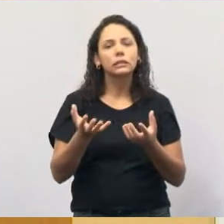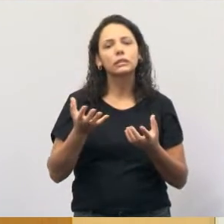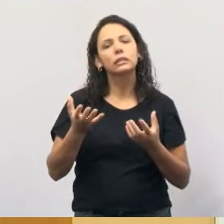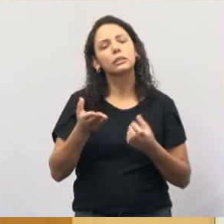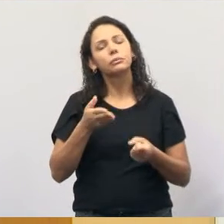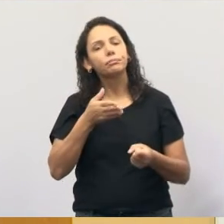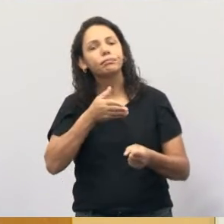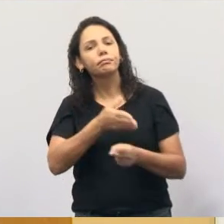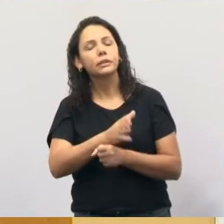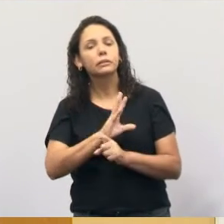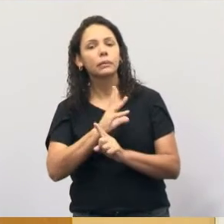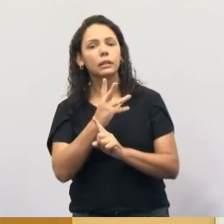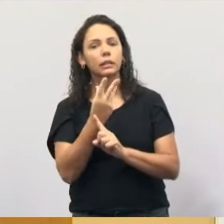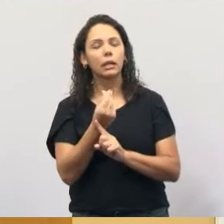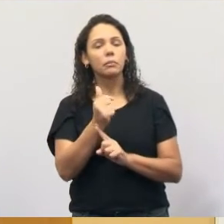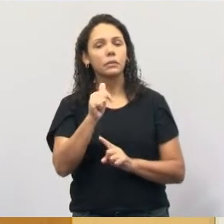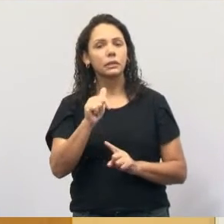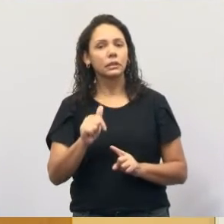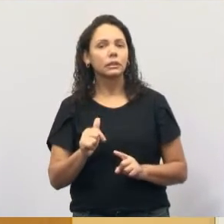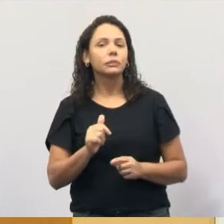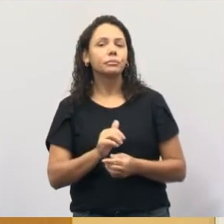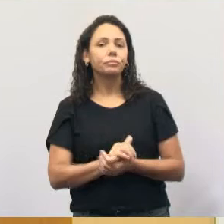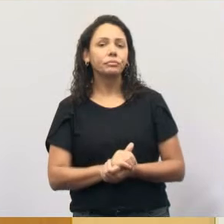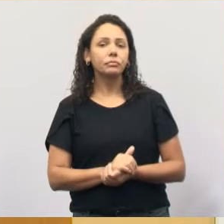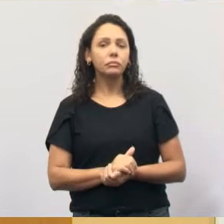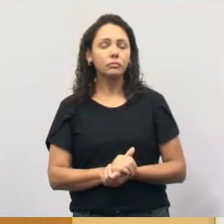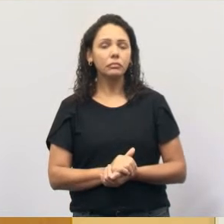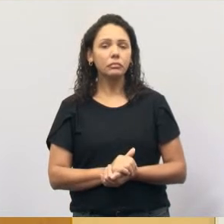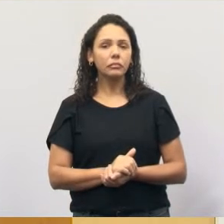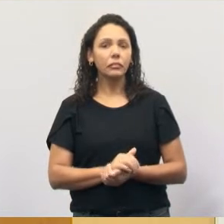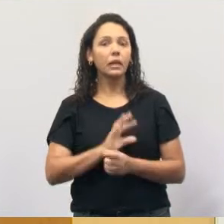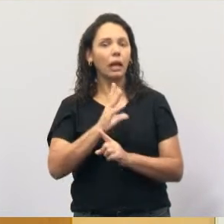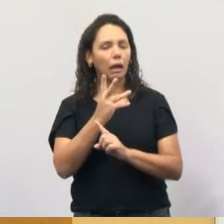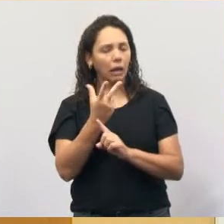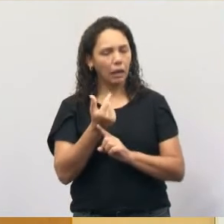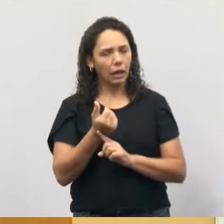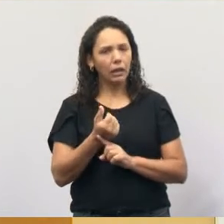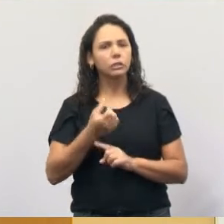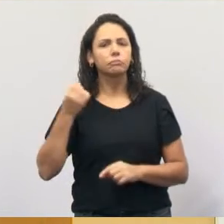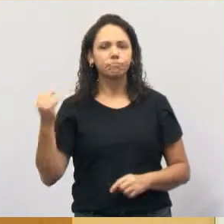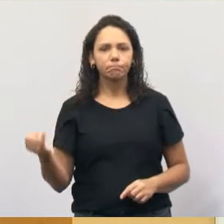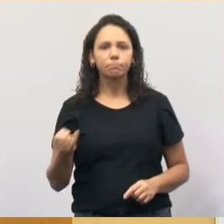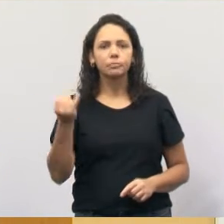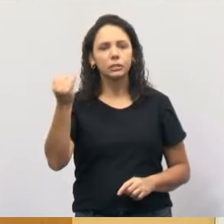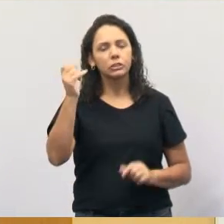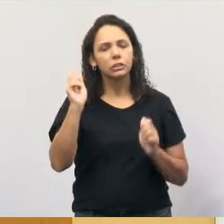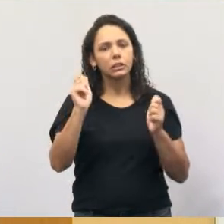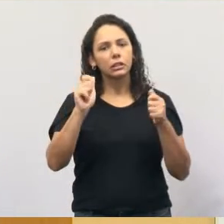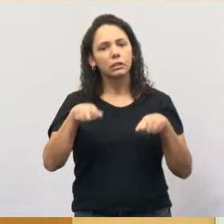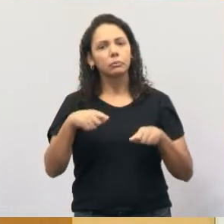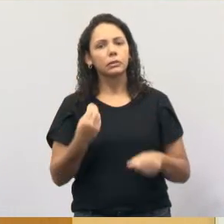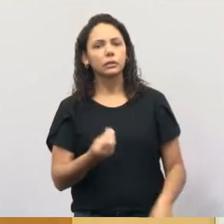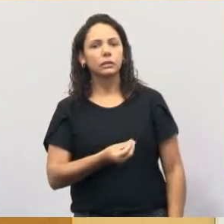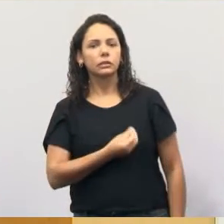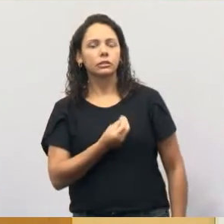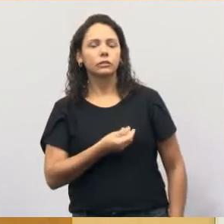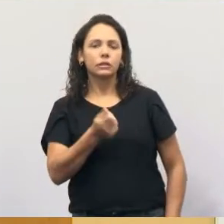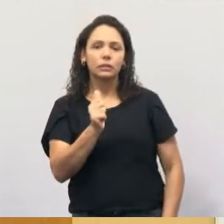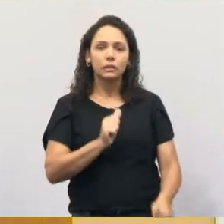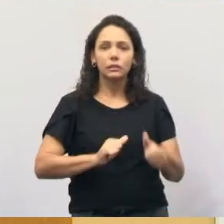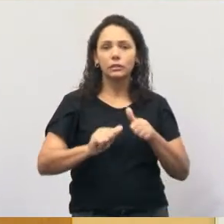brilhante, um mundo que pode sim transformar vidas, juntamente com a educação, juntamente com o